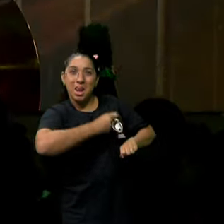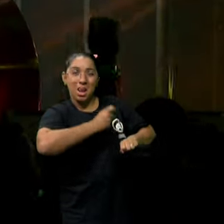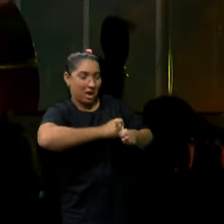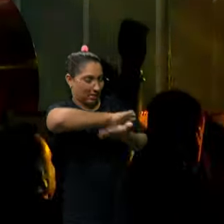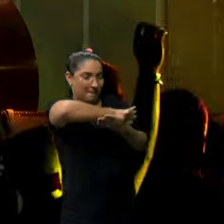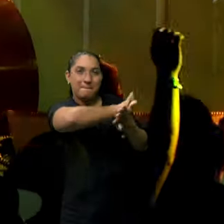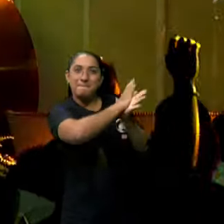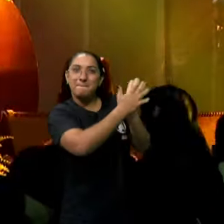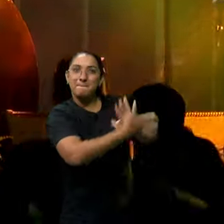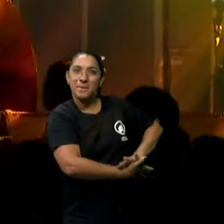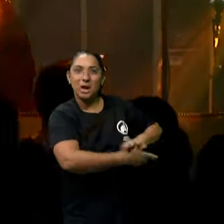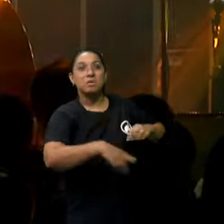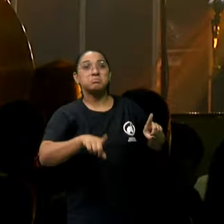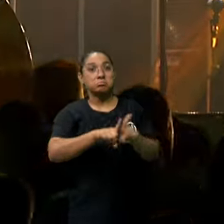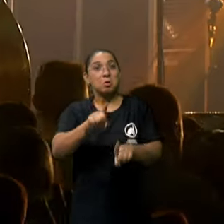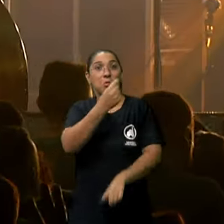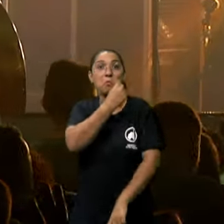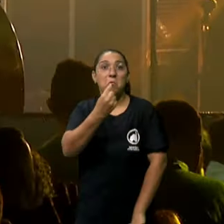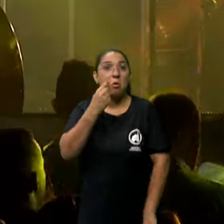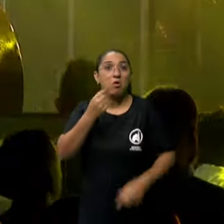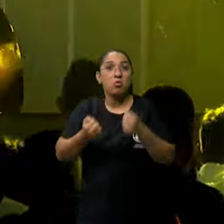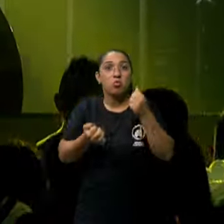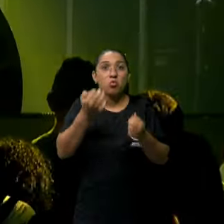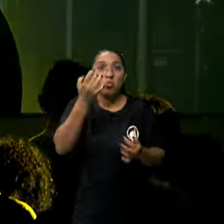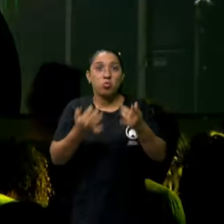fogo o fogo